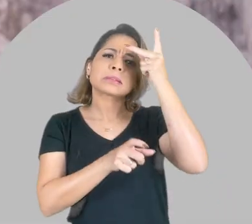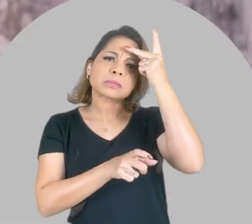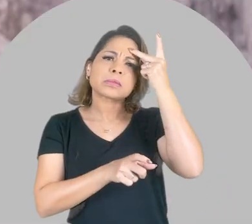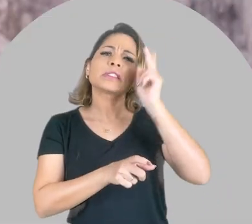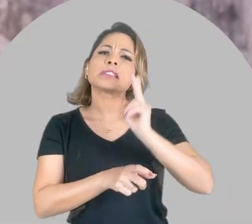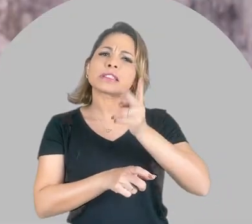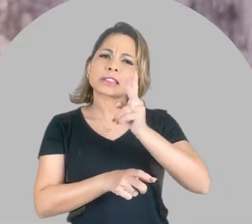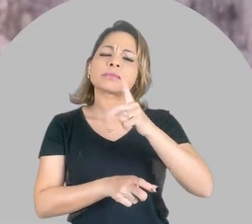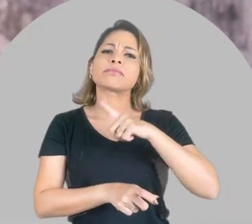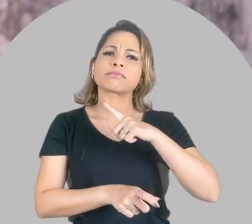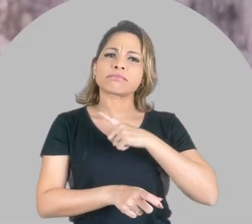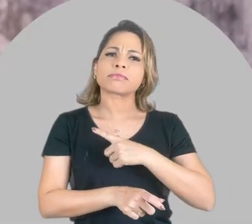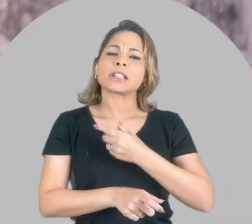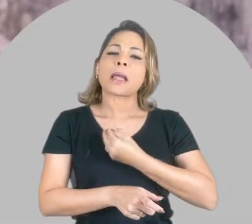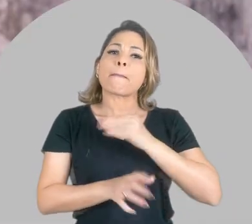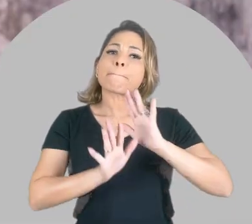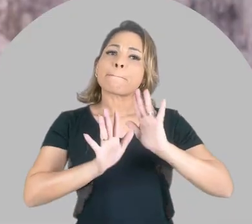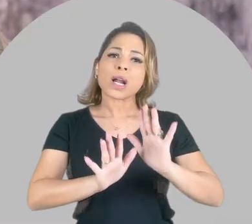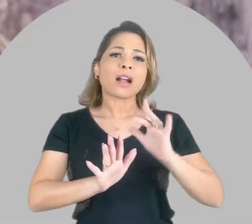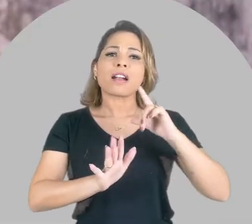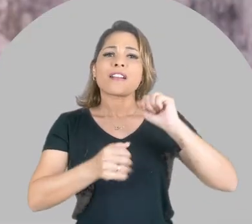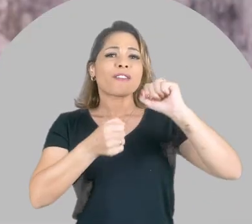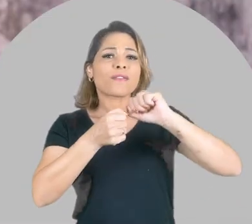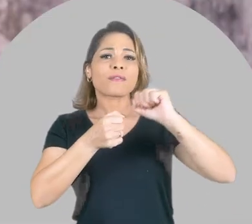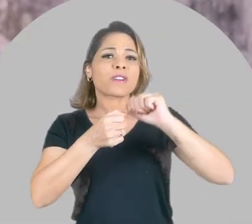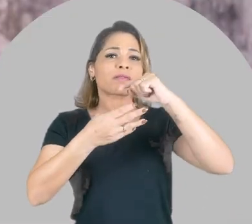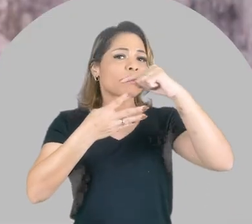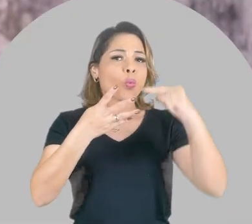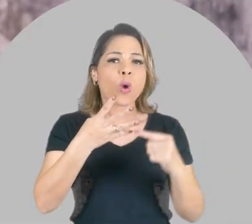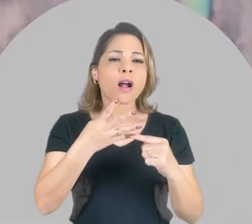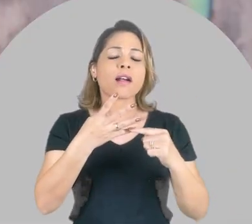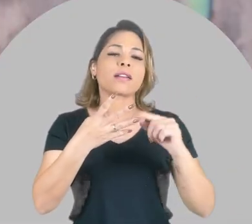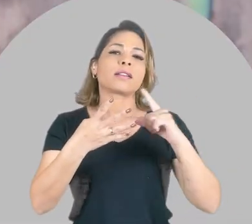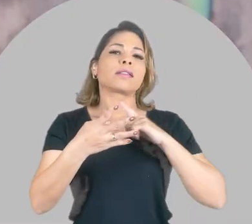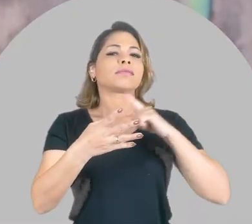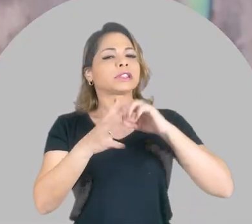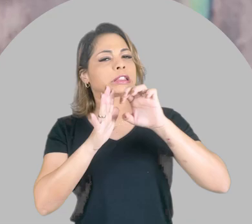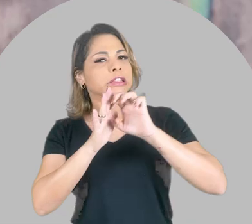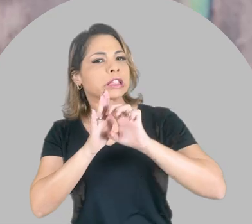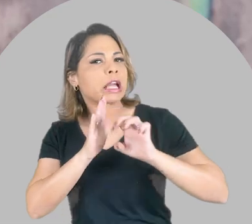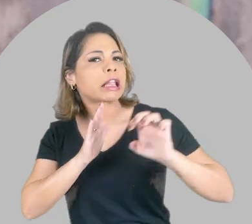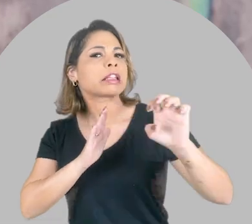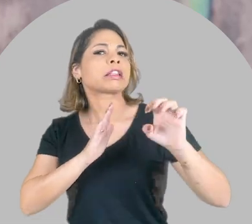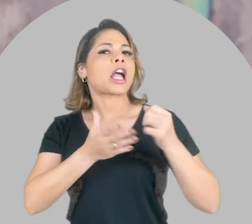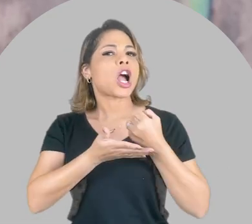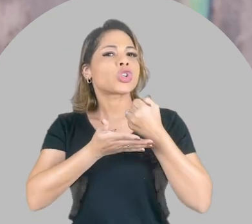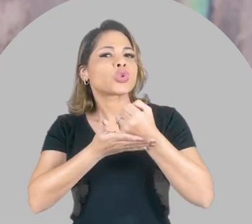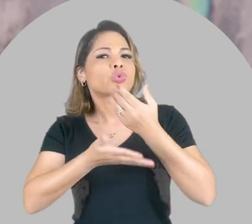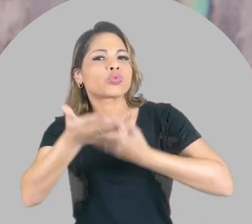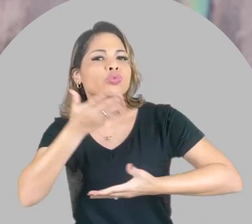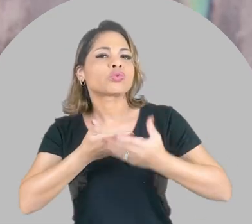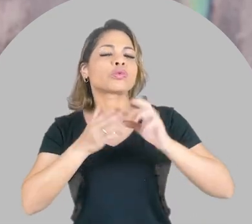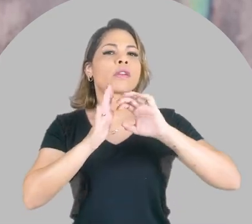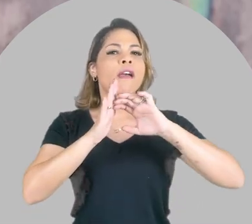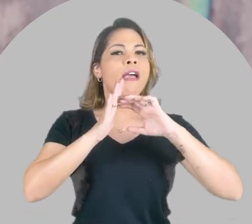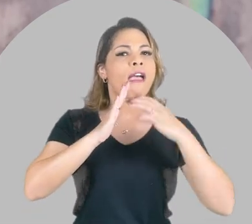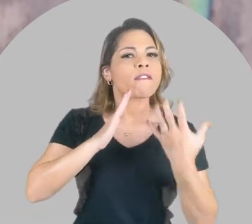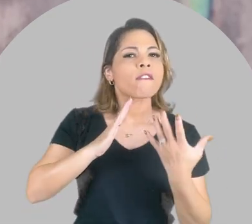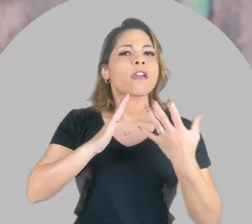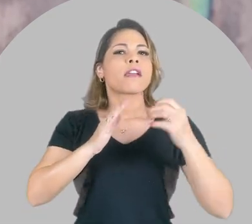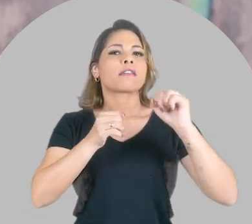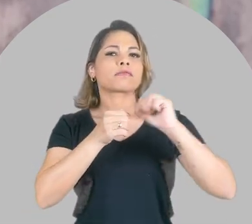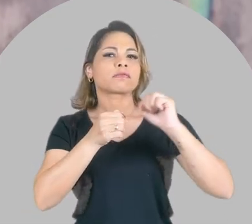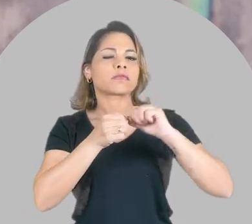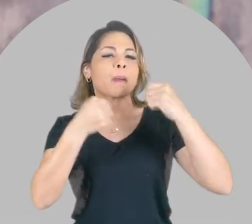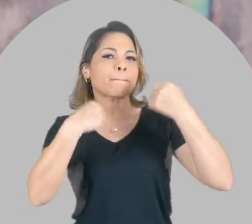sempre existiram, mas que não executavam algum desses elementos, né, que contribuíam no edital, que contribuía na logística de um evento. Quando